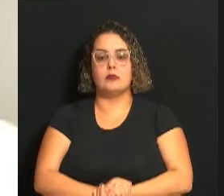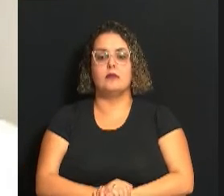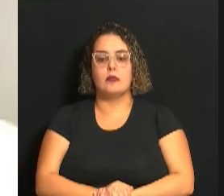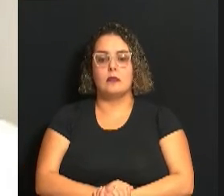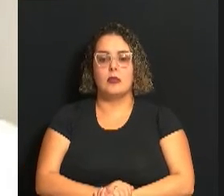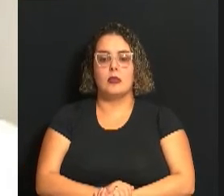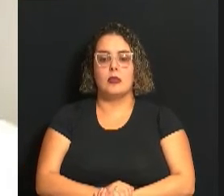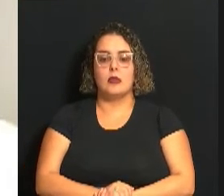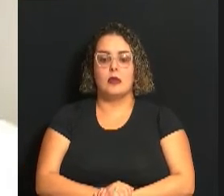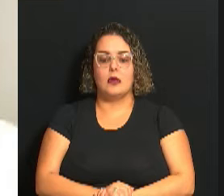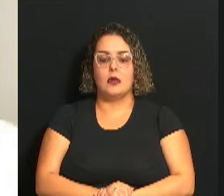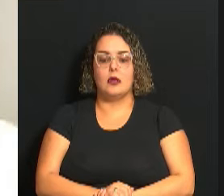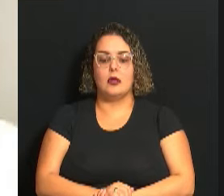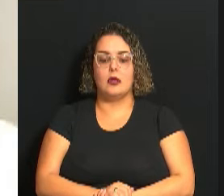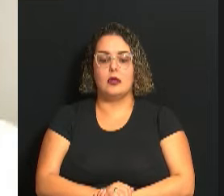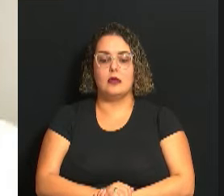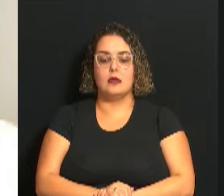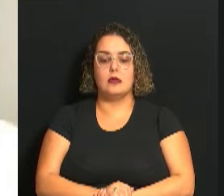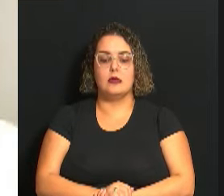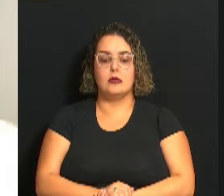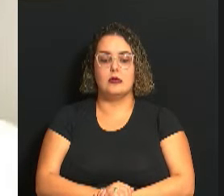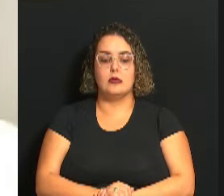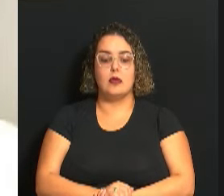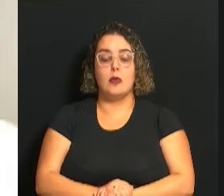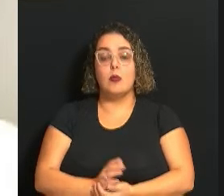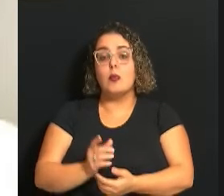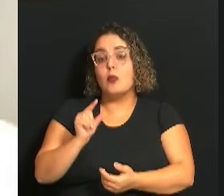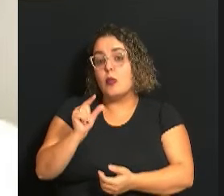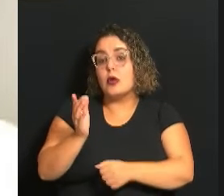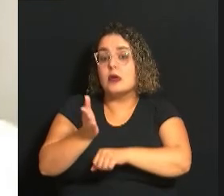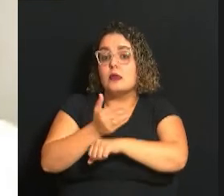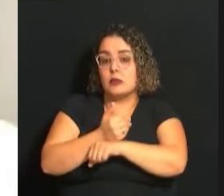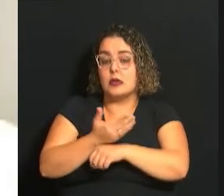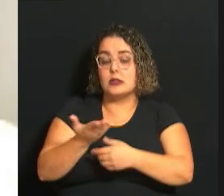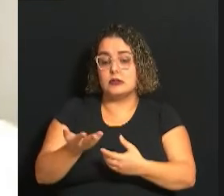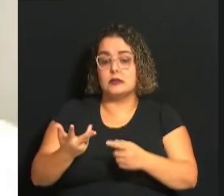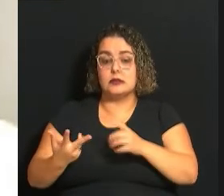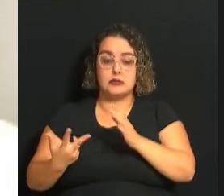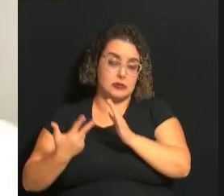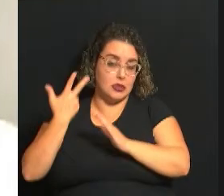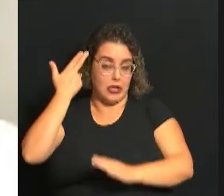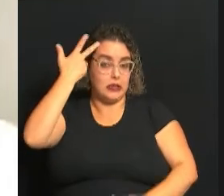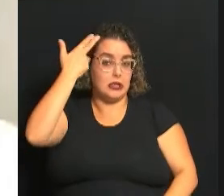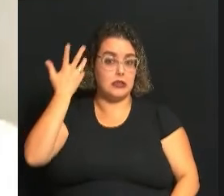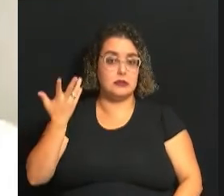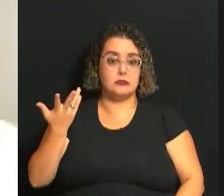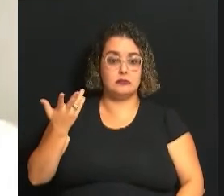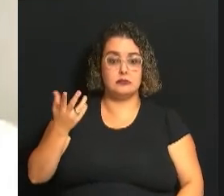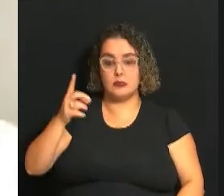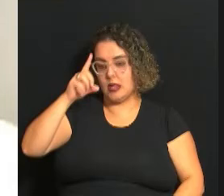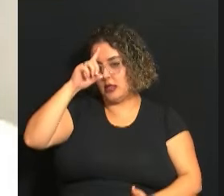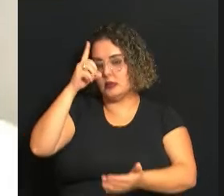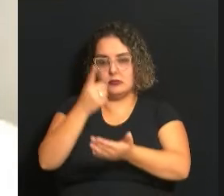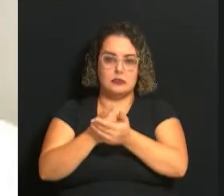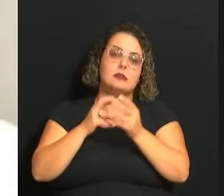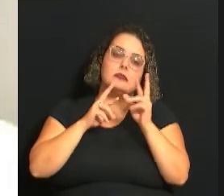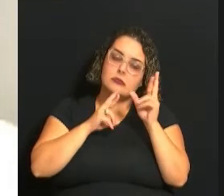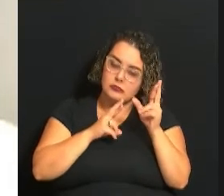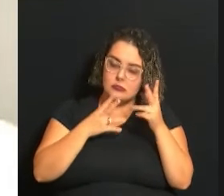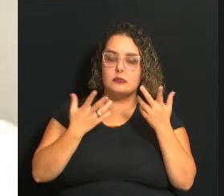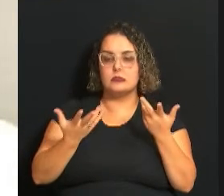Então, logo, né, um pouquinho antes disso, né, da cirurgia, ele decidiu fazer comigo dormindo,